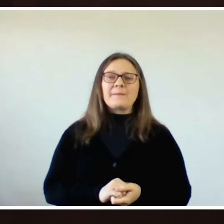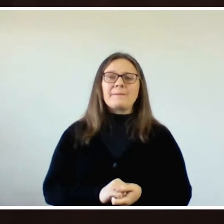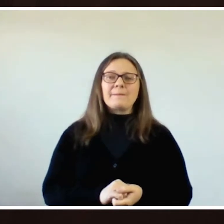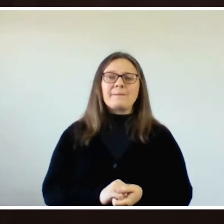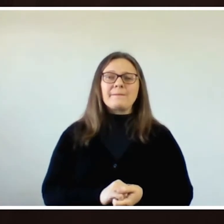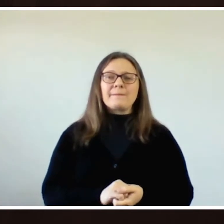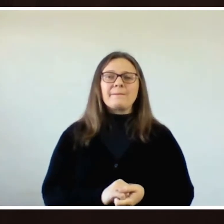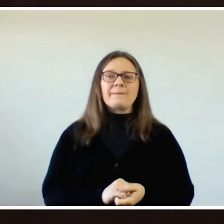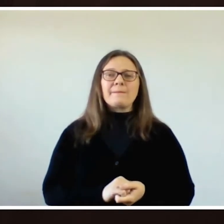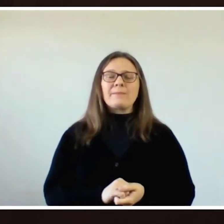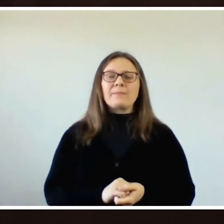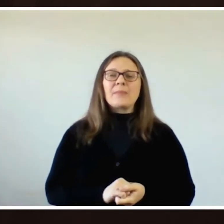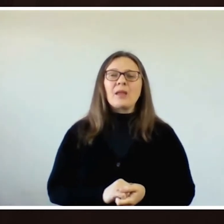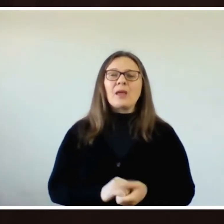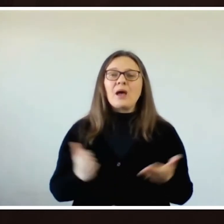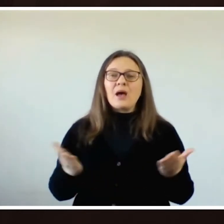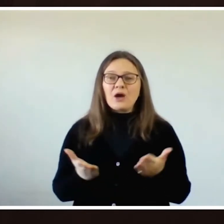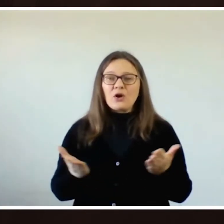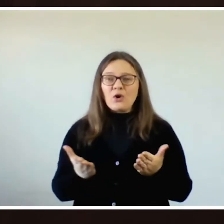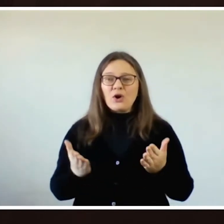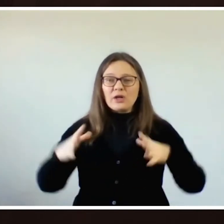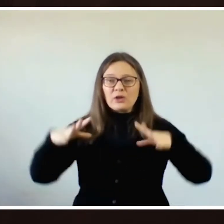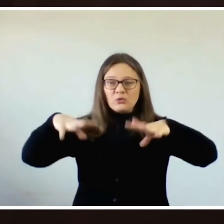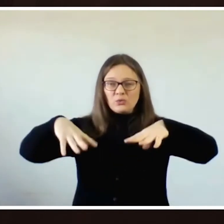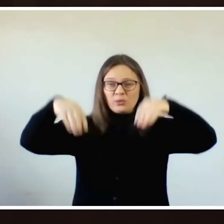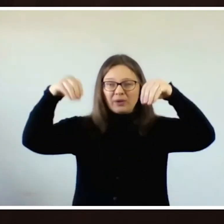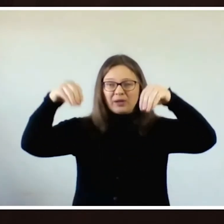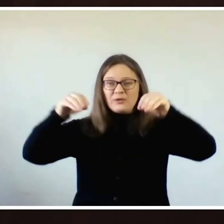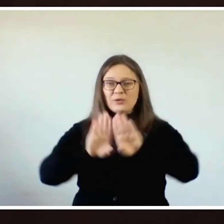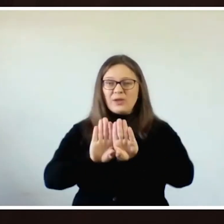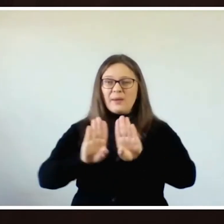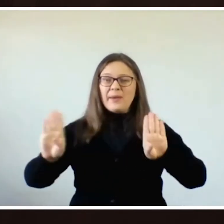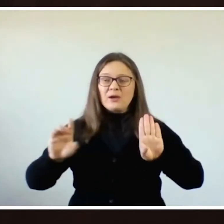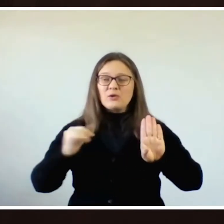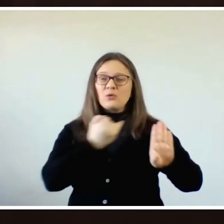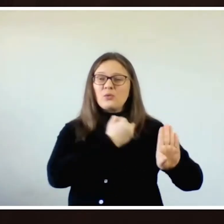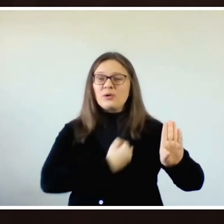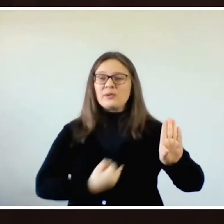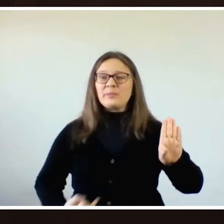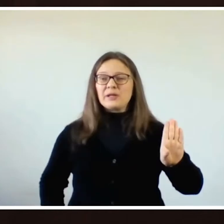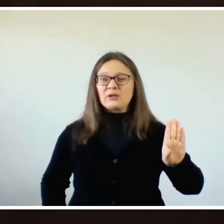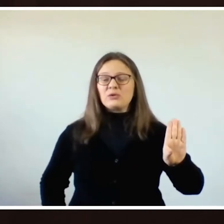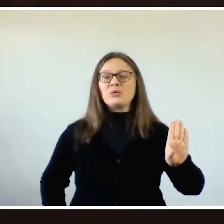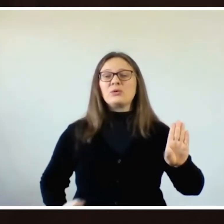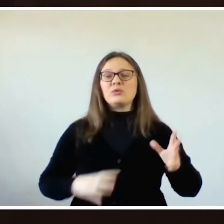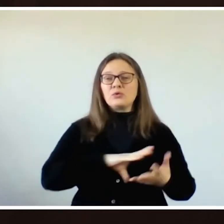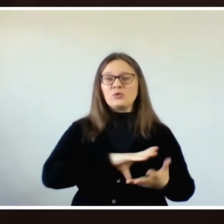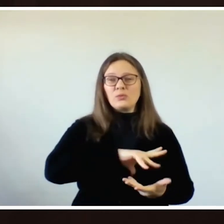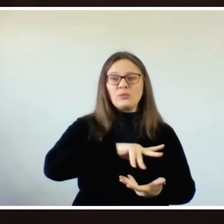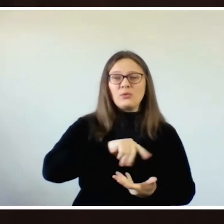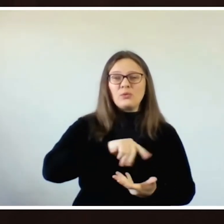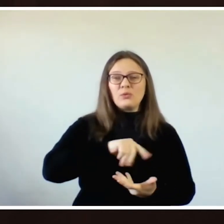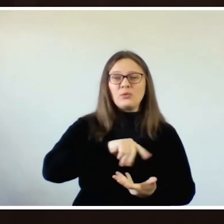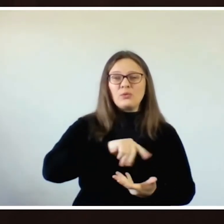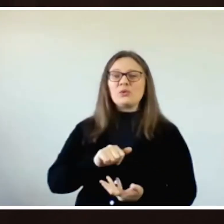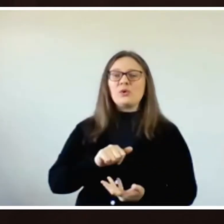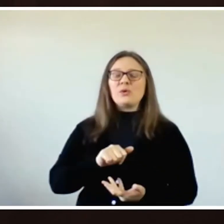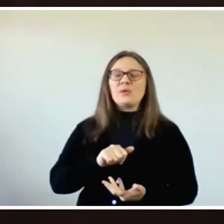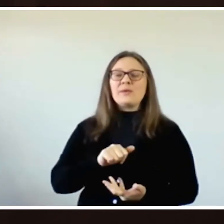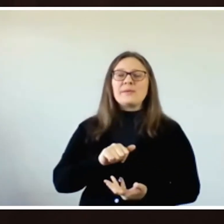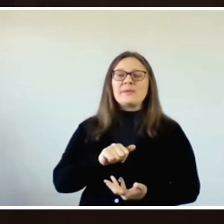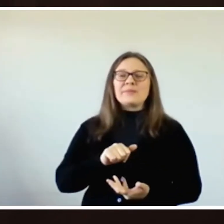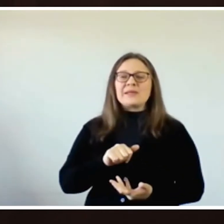do palácio lhes foram abertos e o imperador do mundo atuaria como moderador em uma